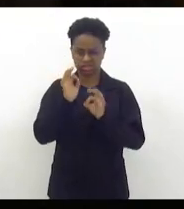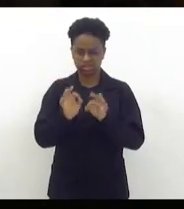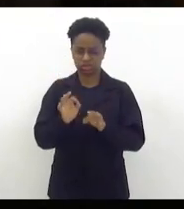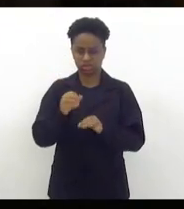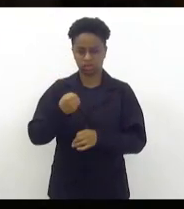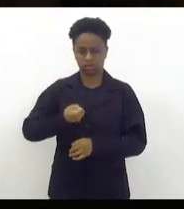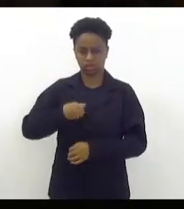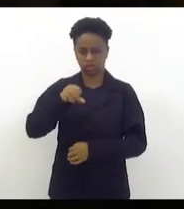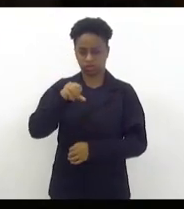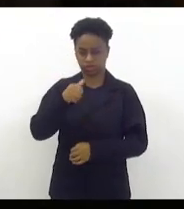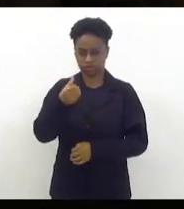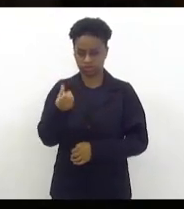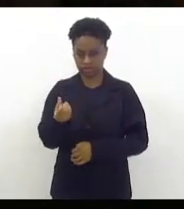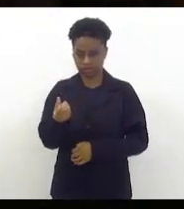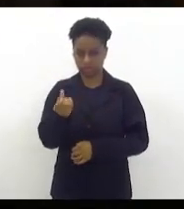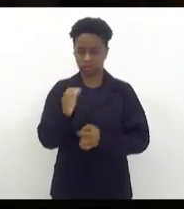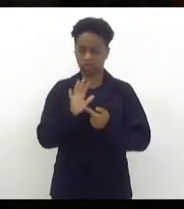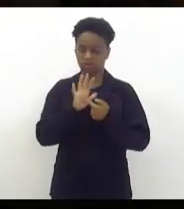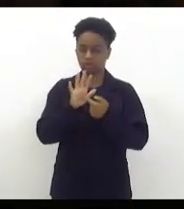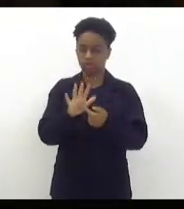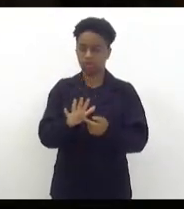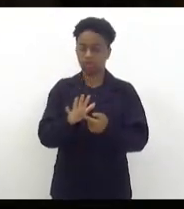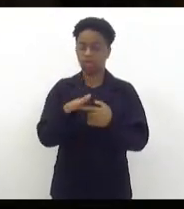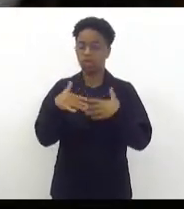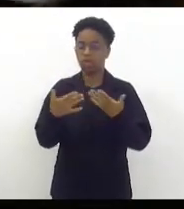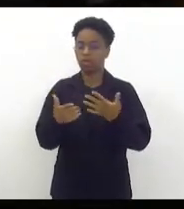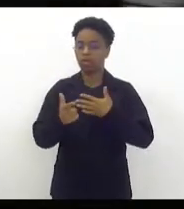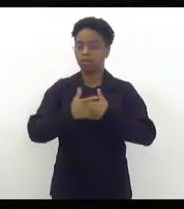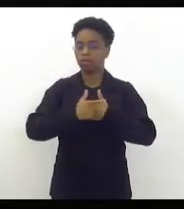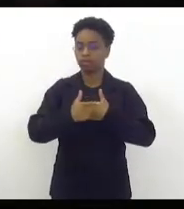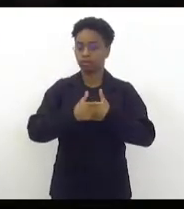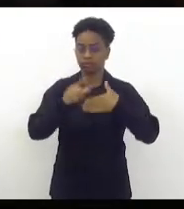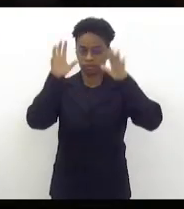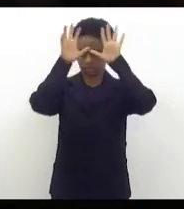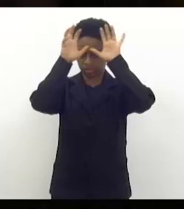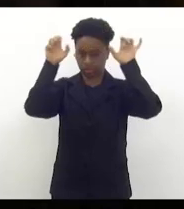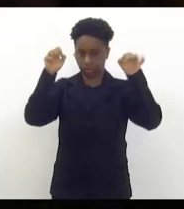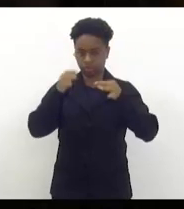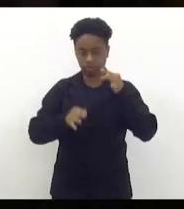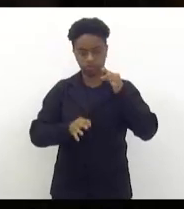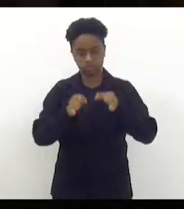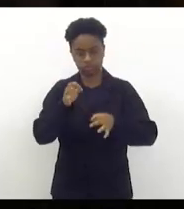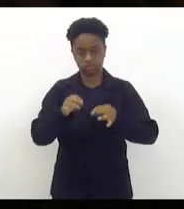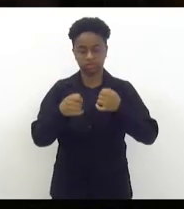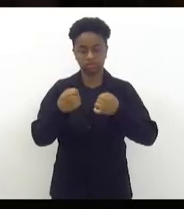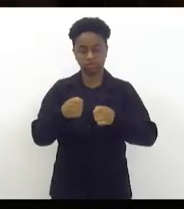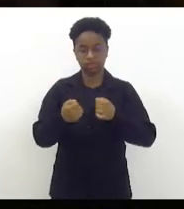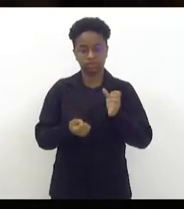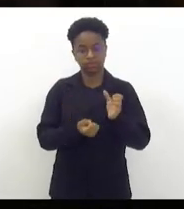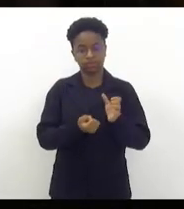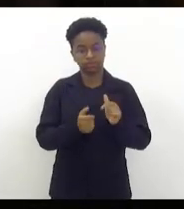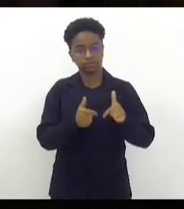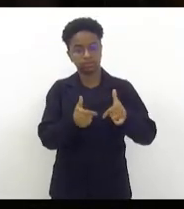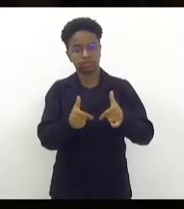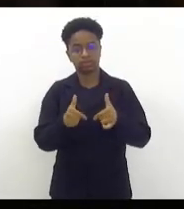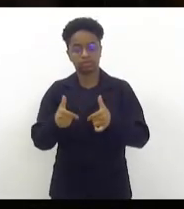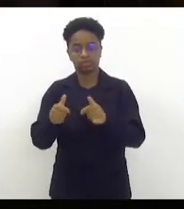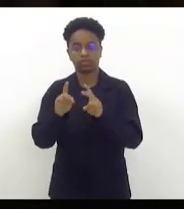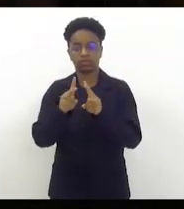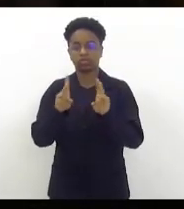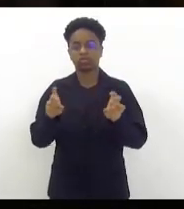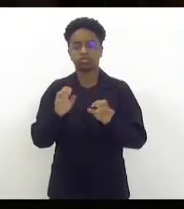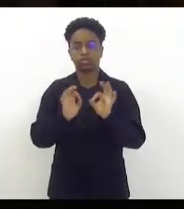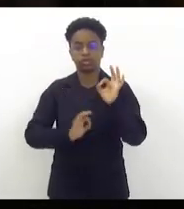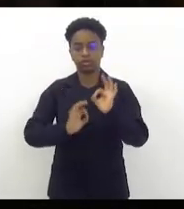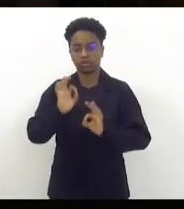96, definiu que cabe ao Tribunal de Justiça legislar sobre sua organização, isto é, ter